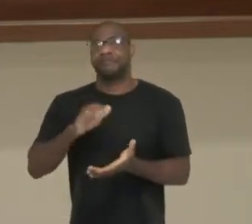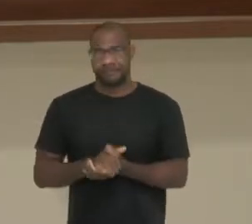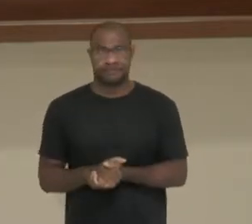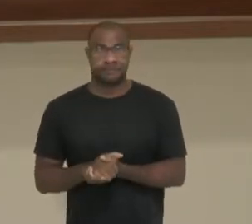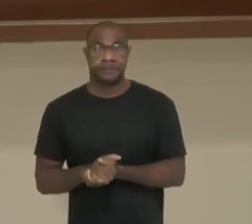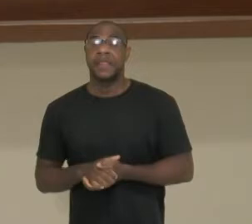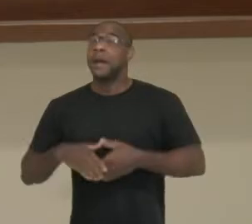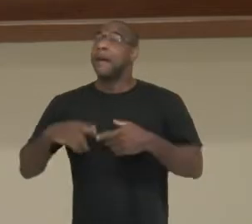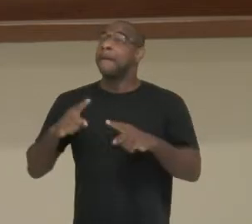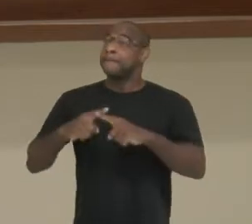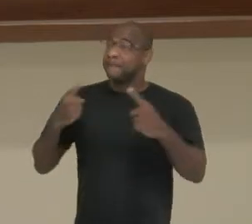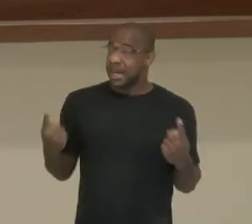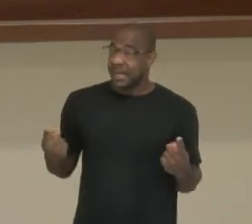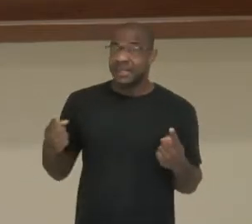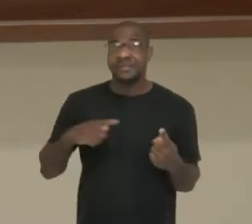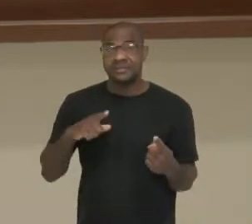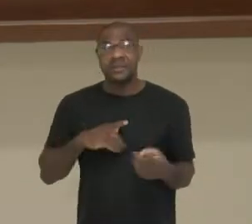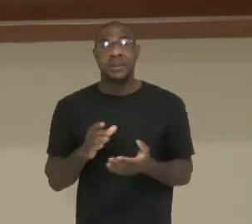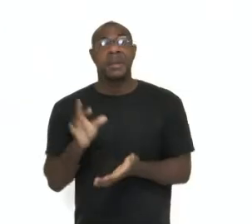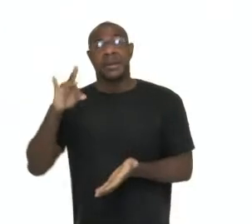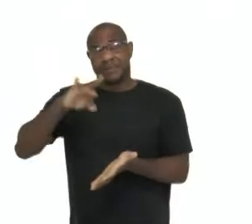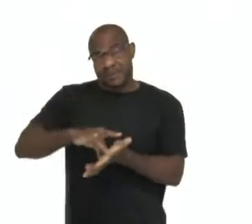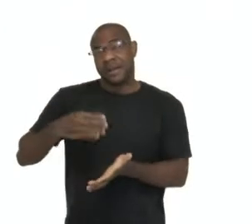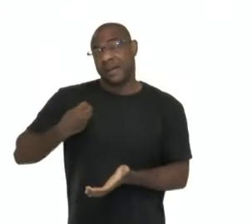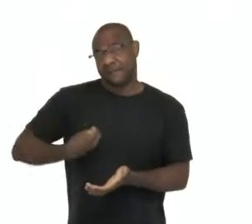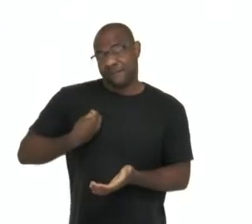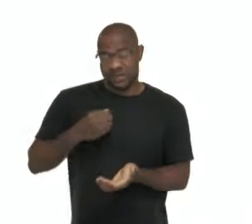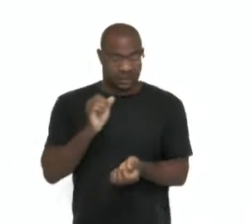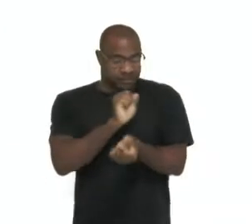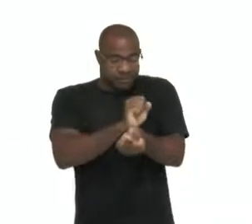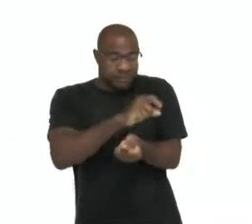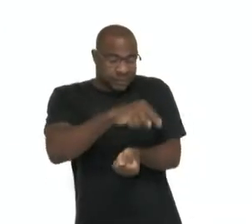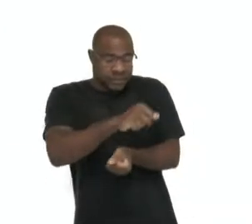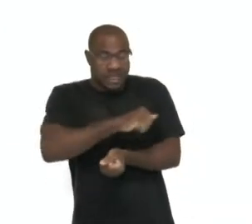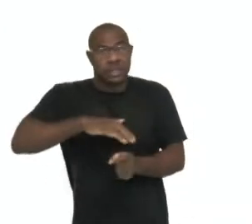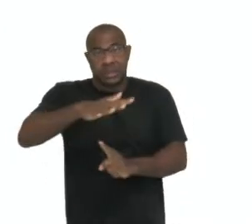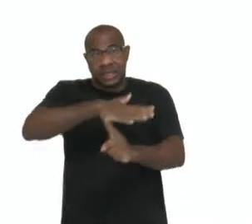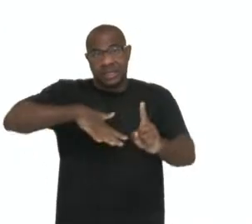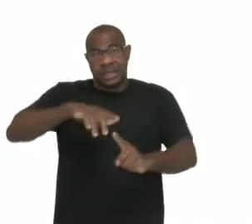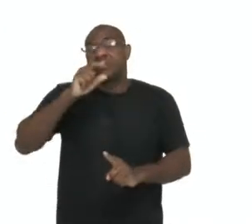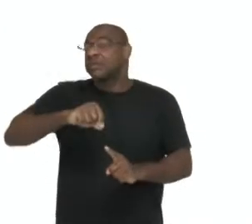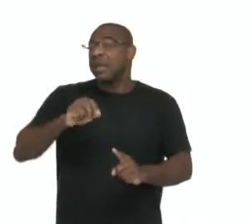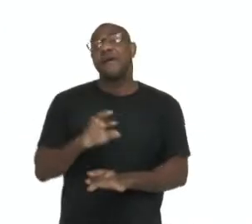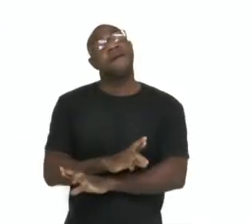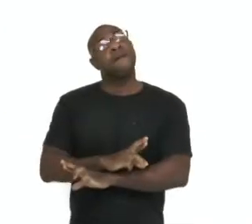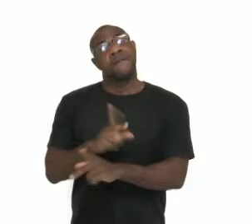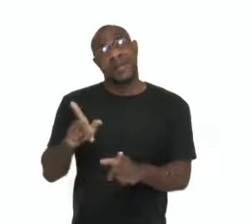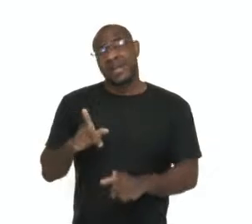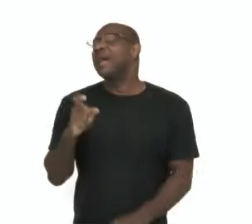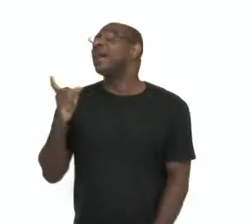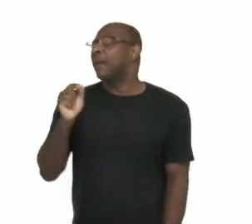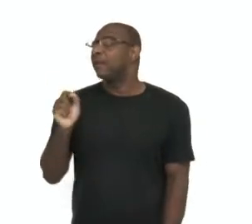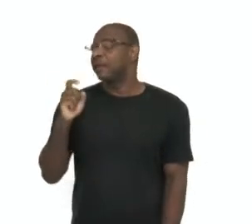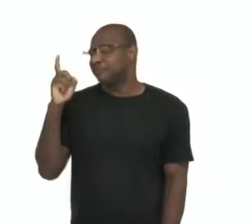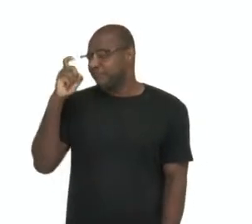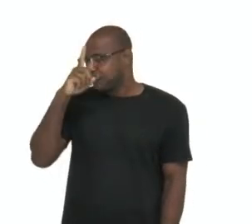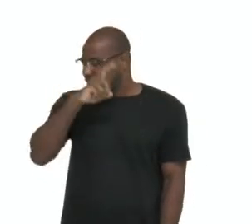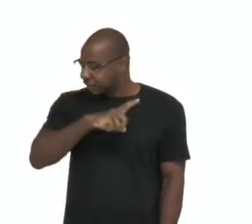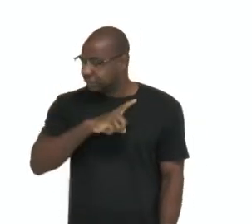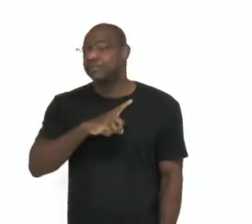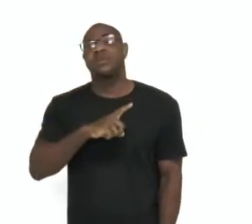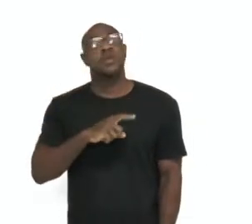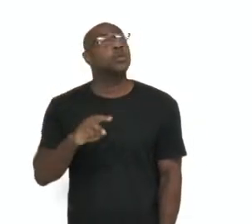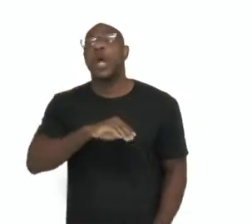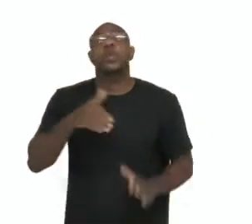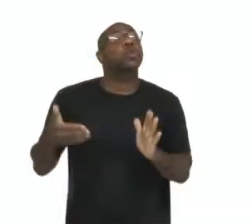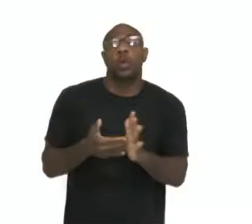escravidão. Mas a realidade dos escravizados na sociedade brasileira era totalmente cruel. Não eram todos que